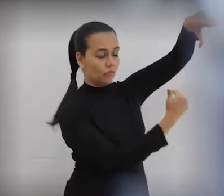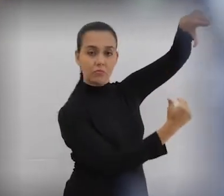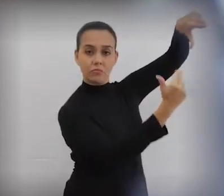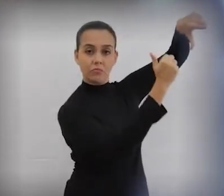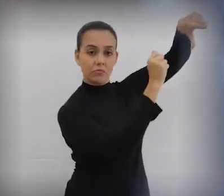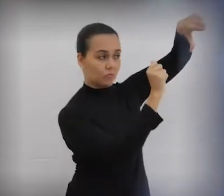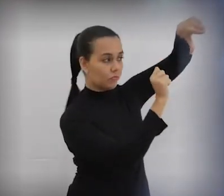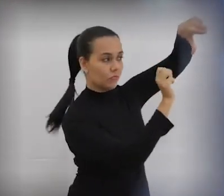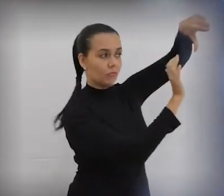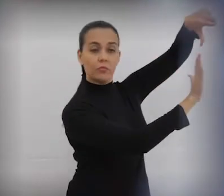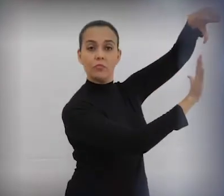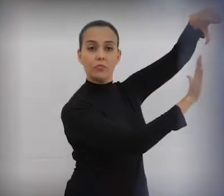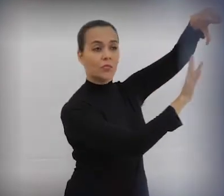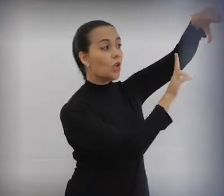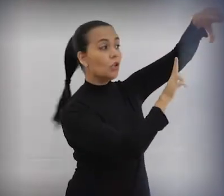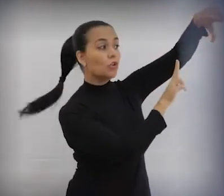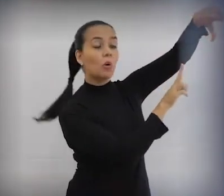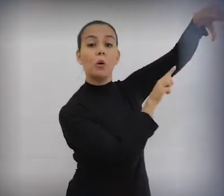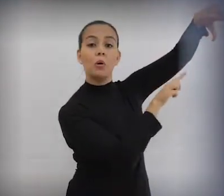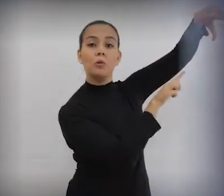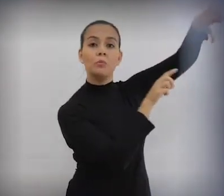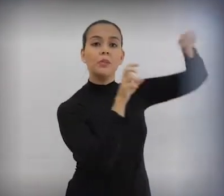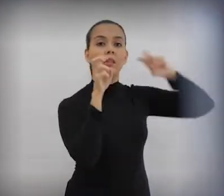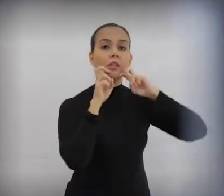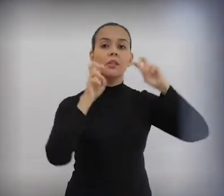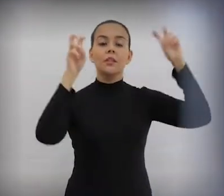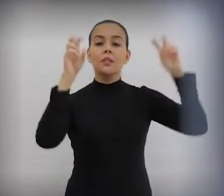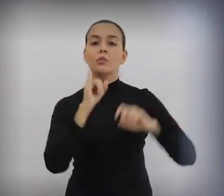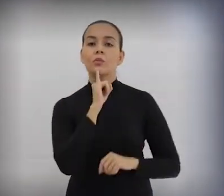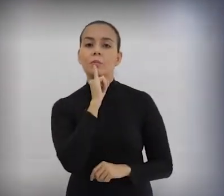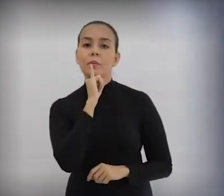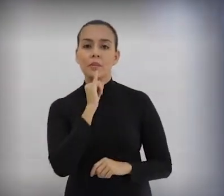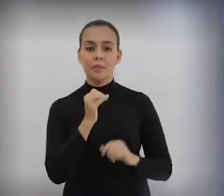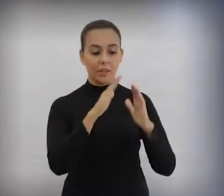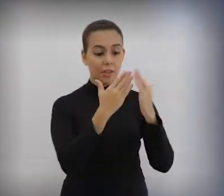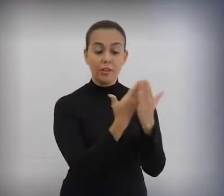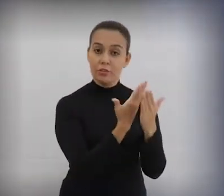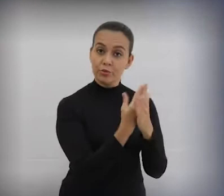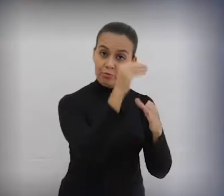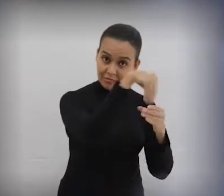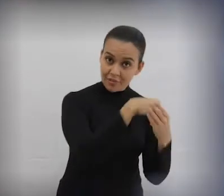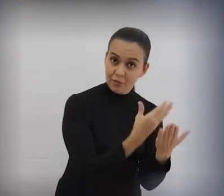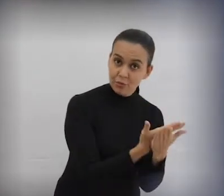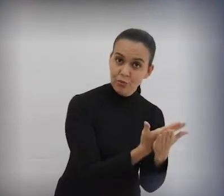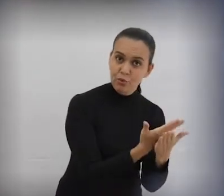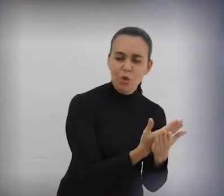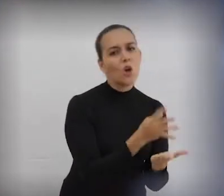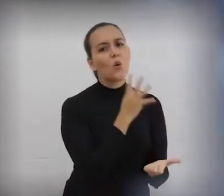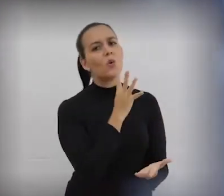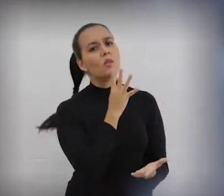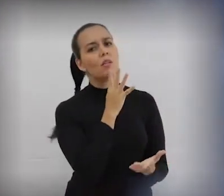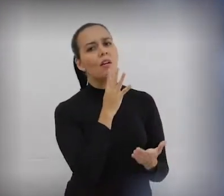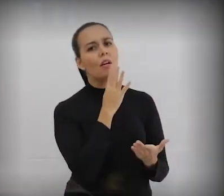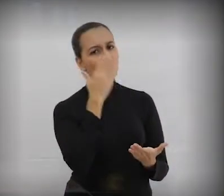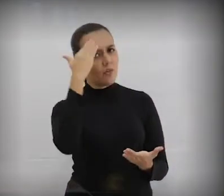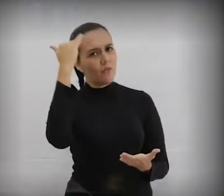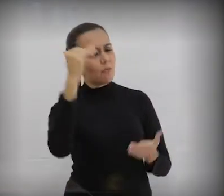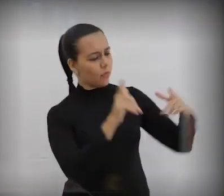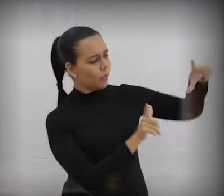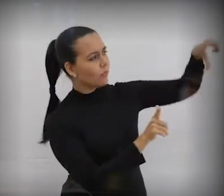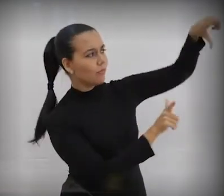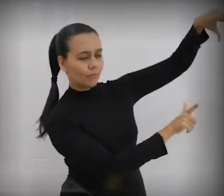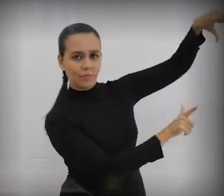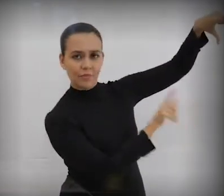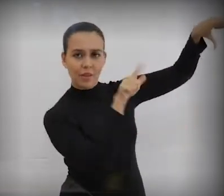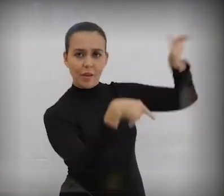que todo mundo estuda, tem no livro da escola, conhece essa imagem, né? Que é lá a dependência do